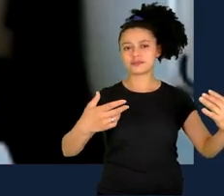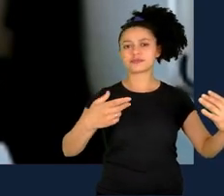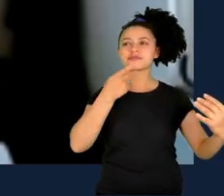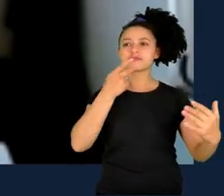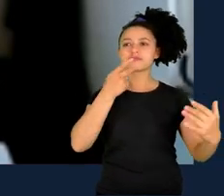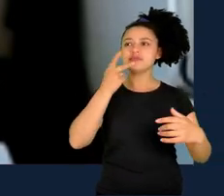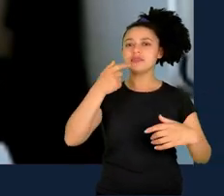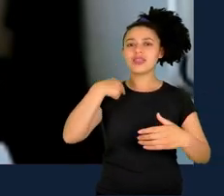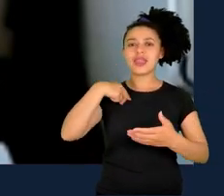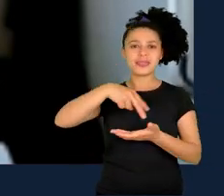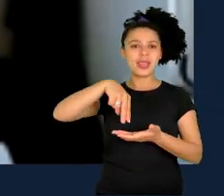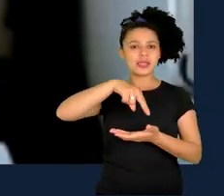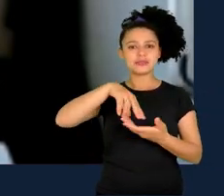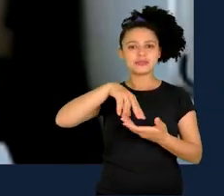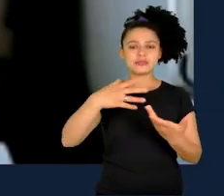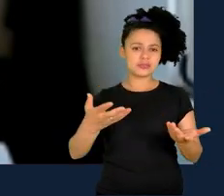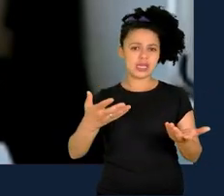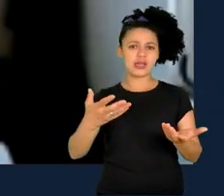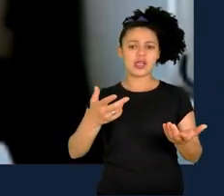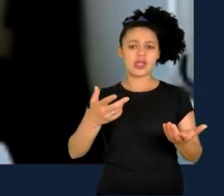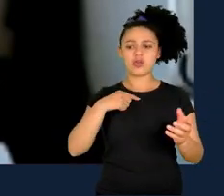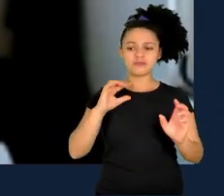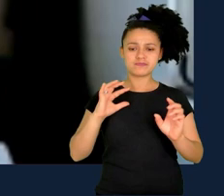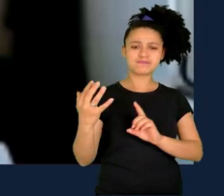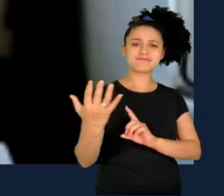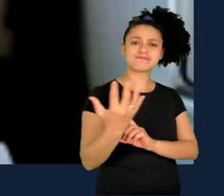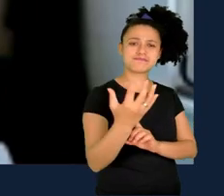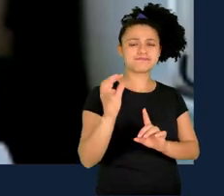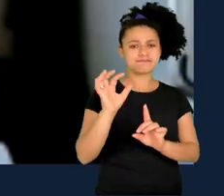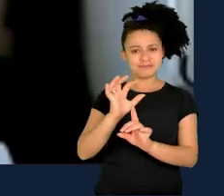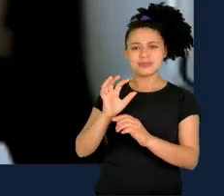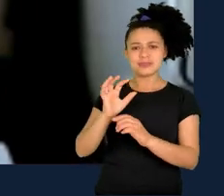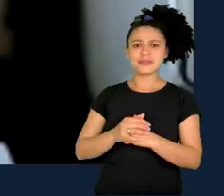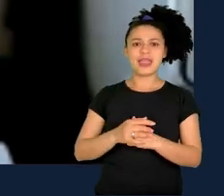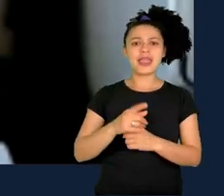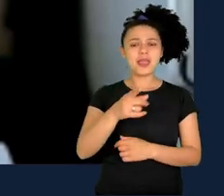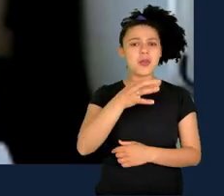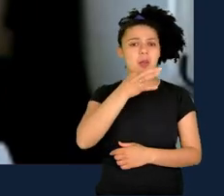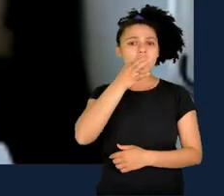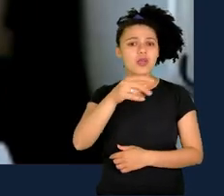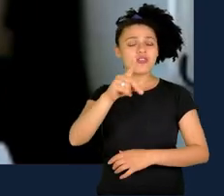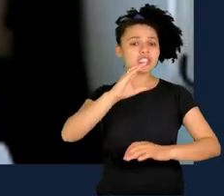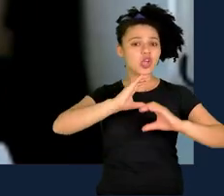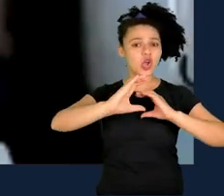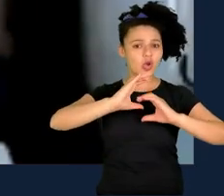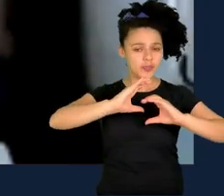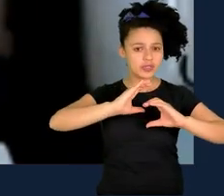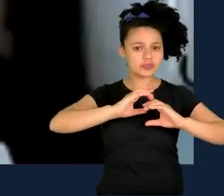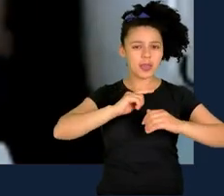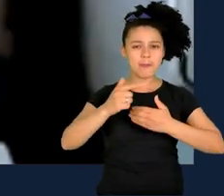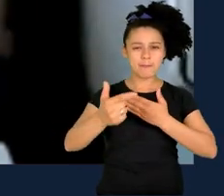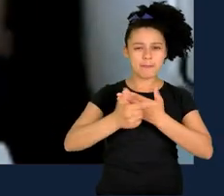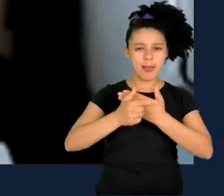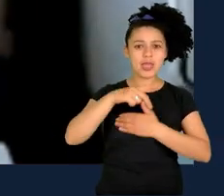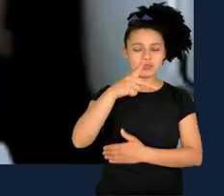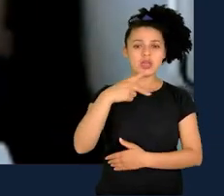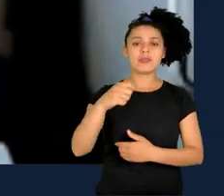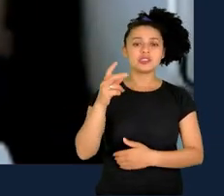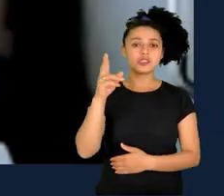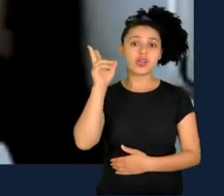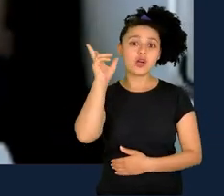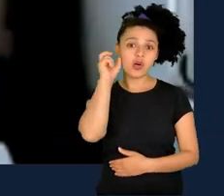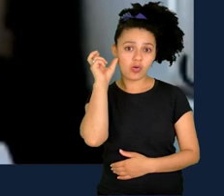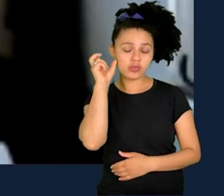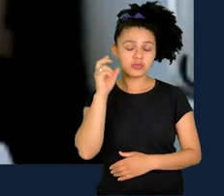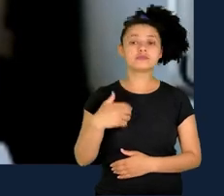redor de um sujeito. Na verdade, isso sugere que você, como comunicador, precisa ouvir, precisa